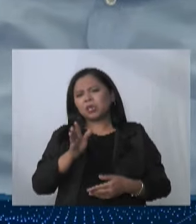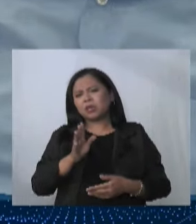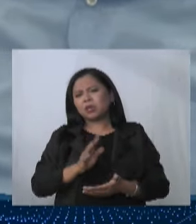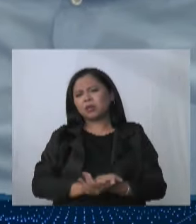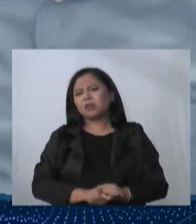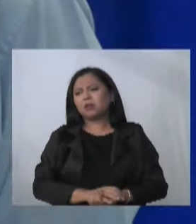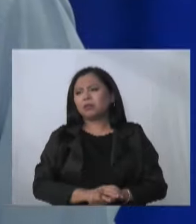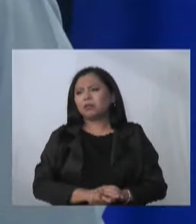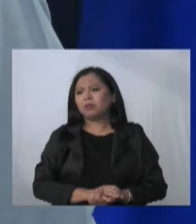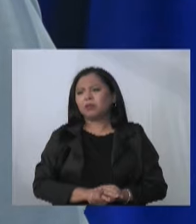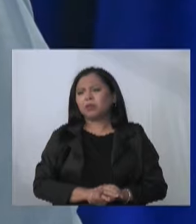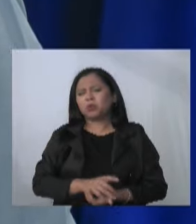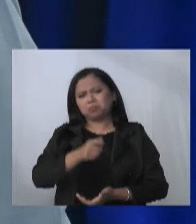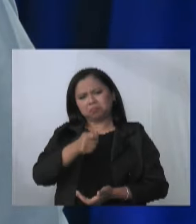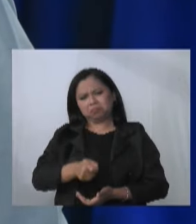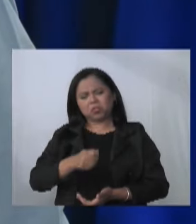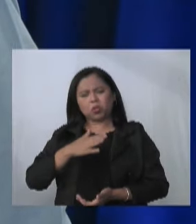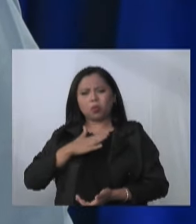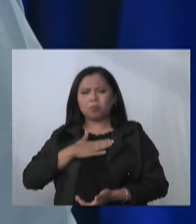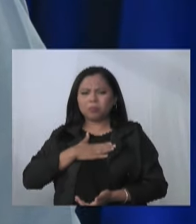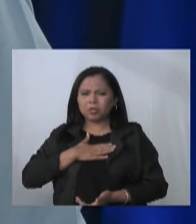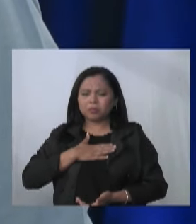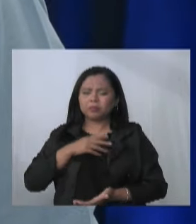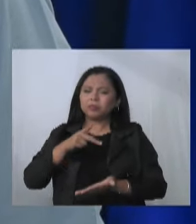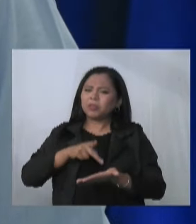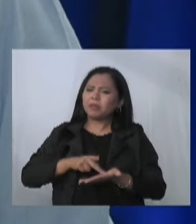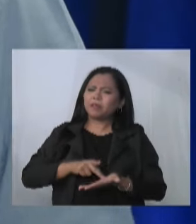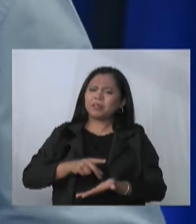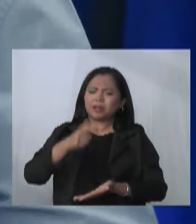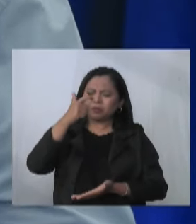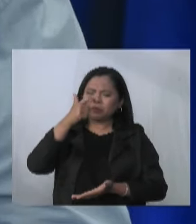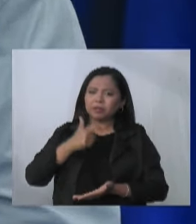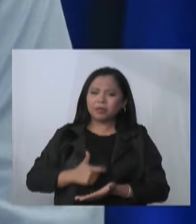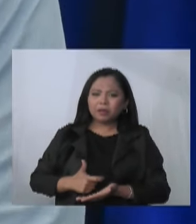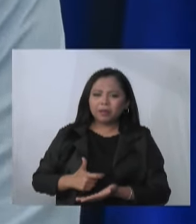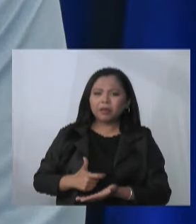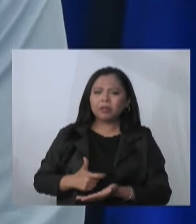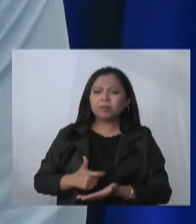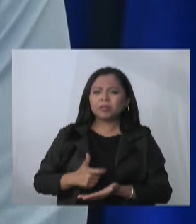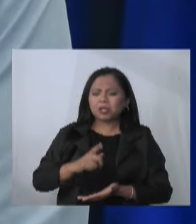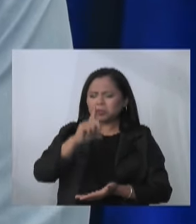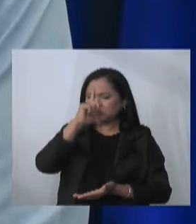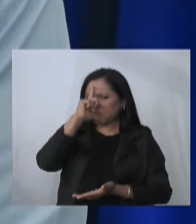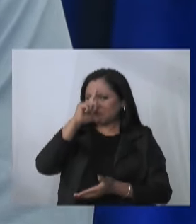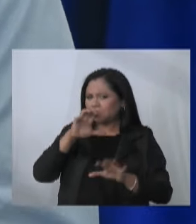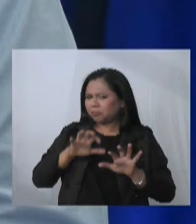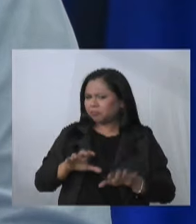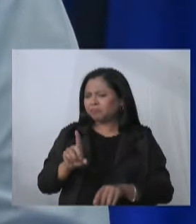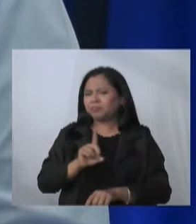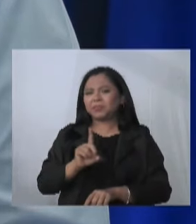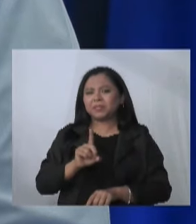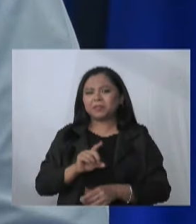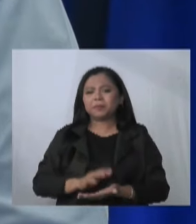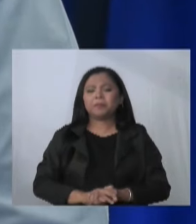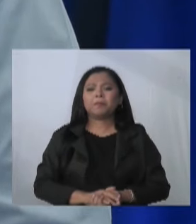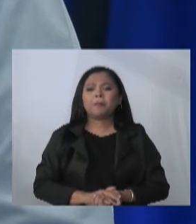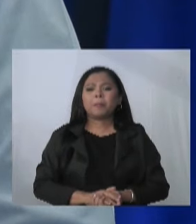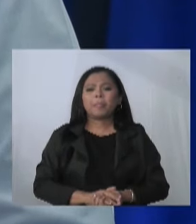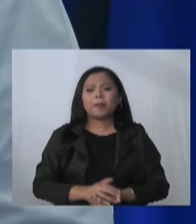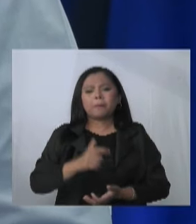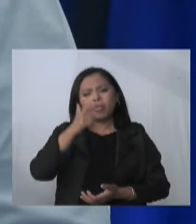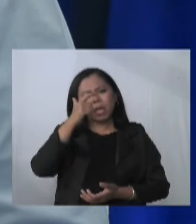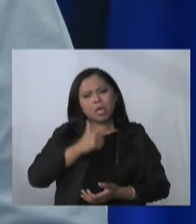comigo, não é verdade que eu seja, que eu tenha esse perfil, eu sou um cidadão